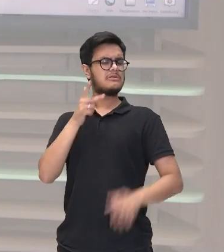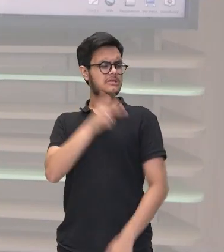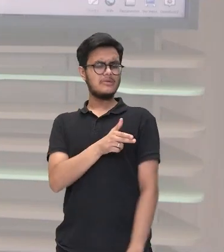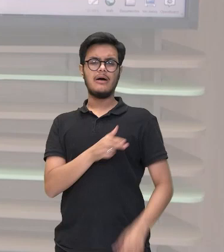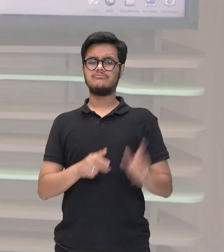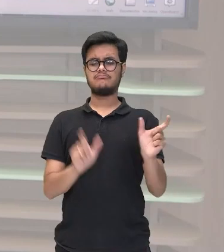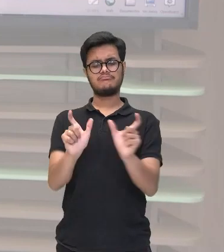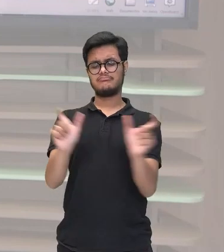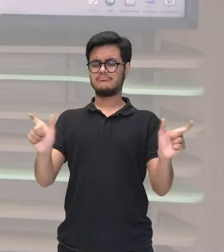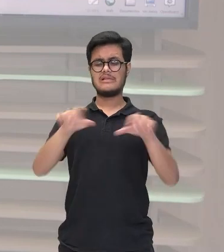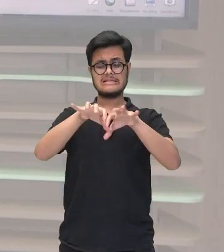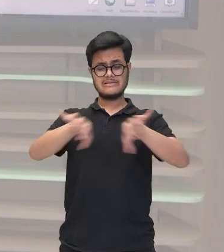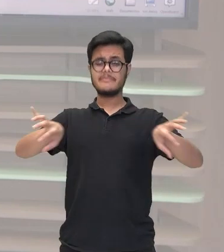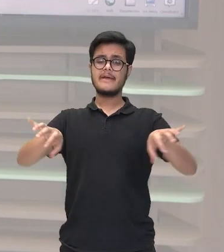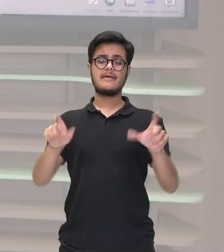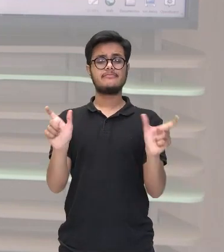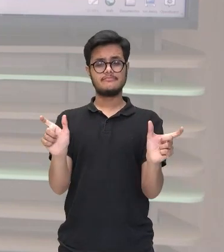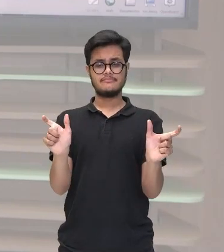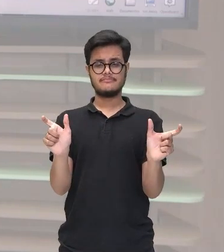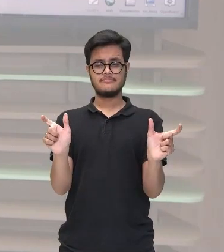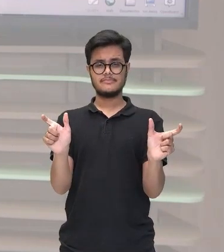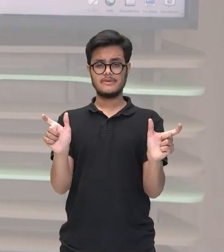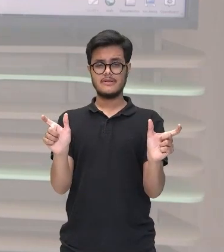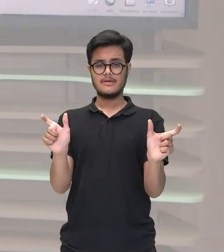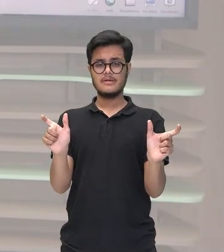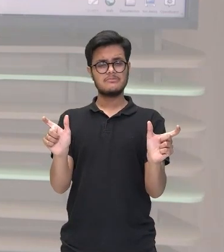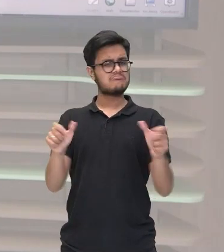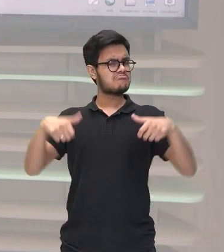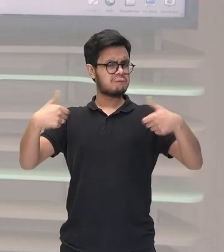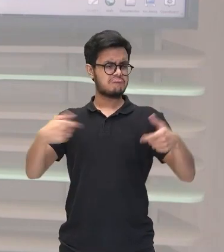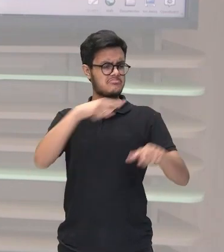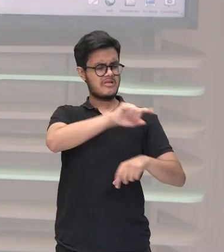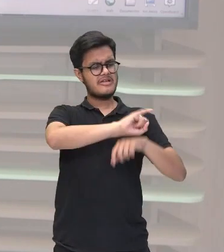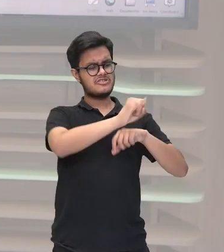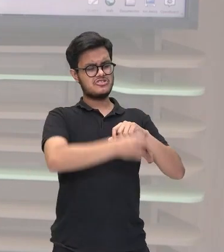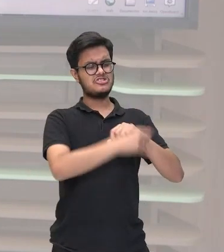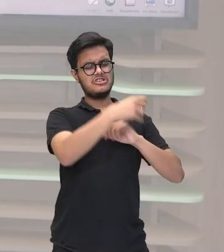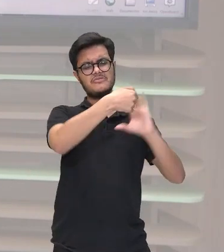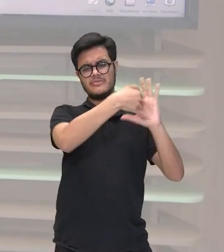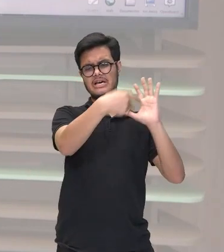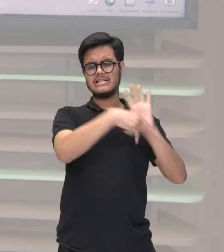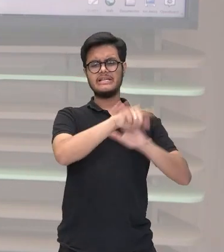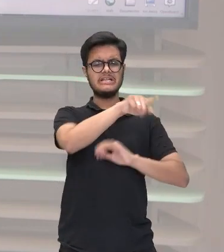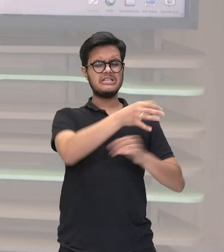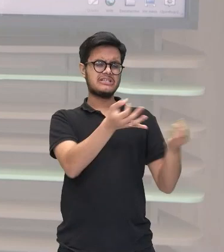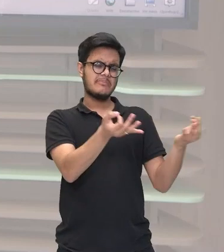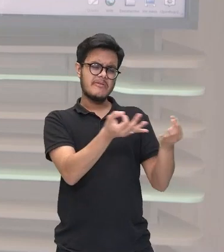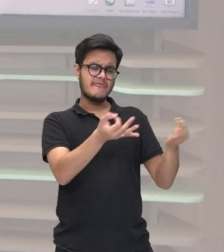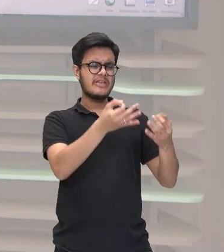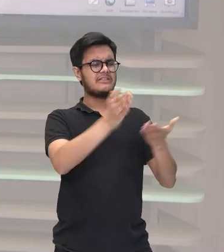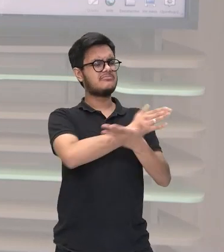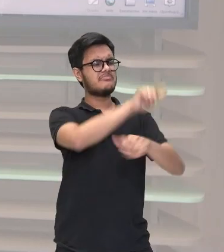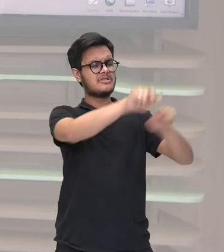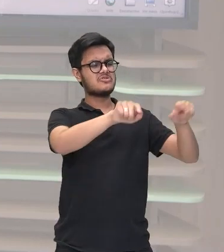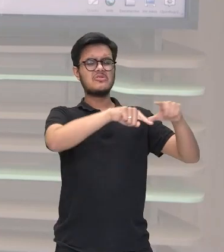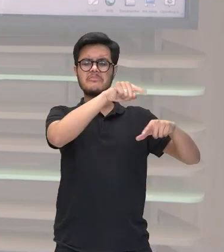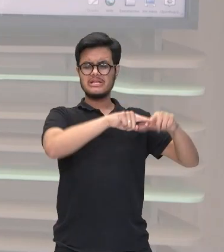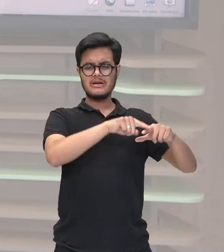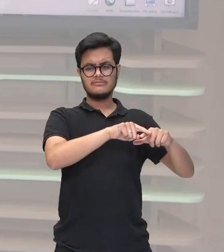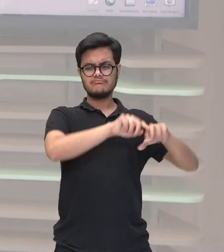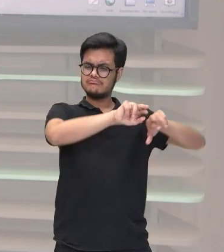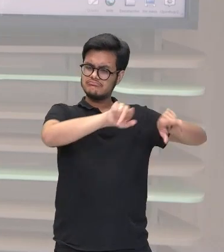seu sentido, perfeito. Um adjetivo, uma característica, uma qualidade de algo ou alguém.